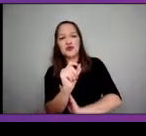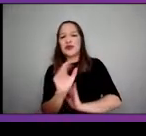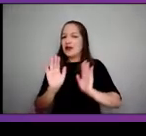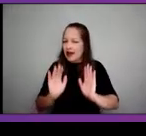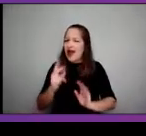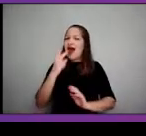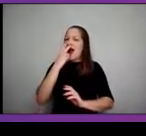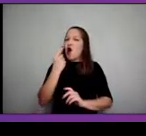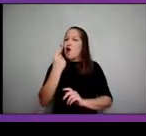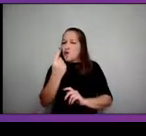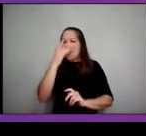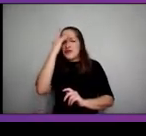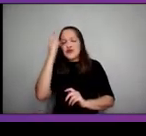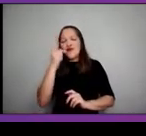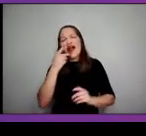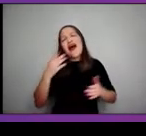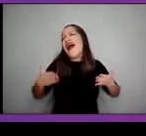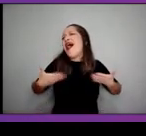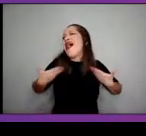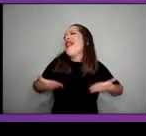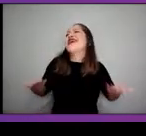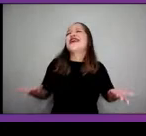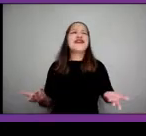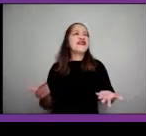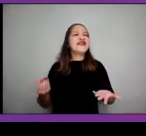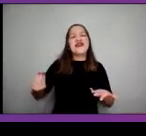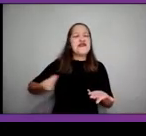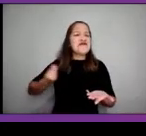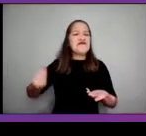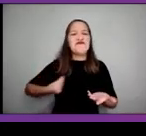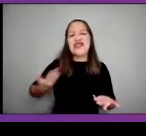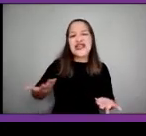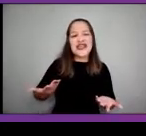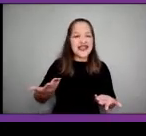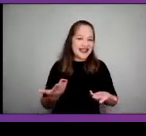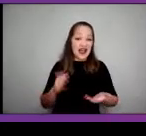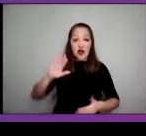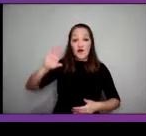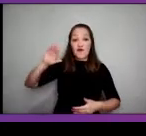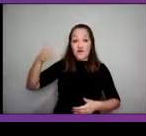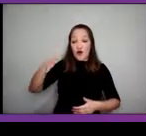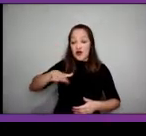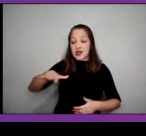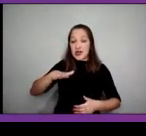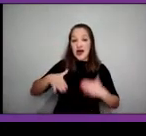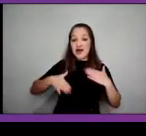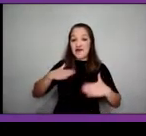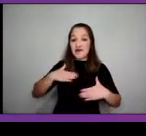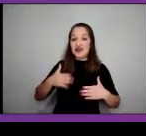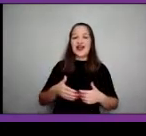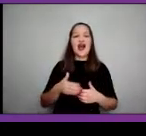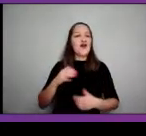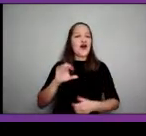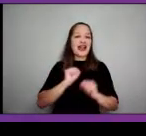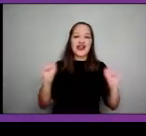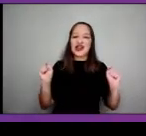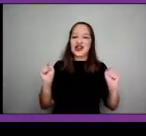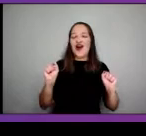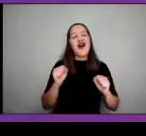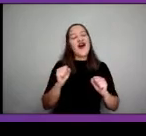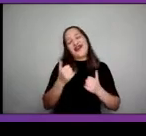vida luz é a alegria luz de alguma coisa que não é necessariamente do campo físico e tal e eu gosto muito desse jogo né